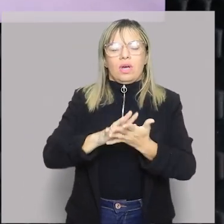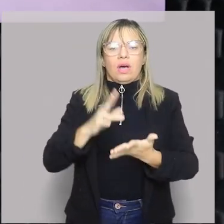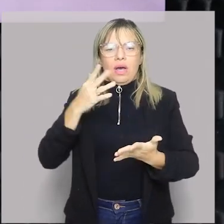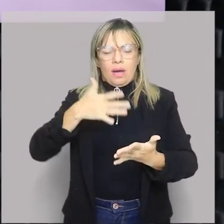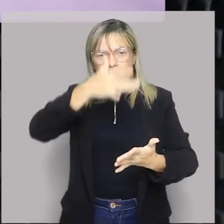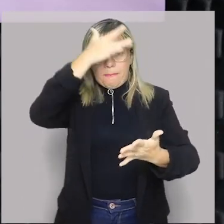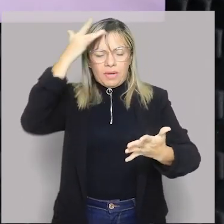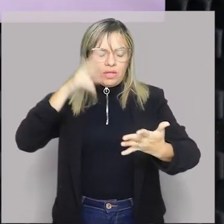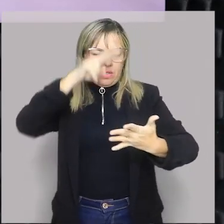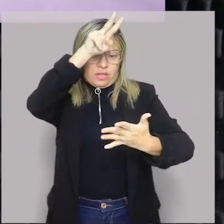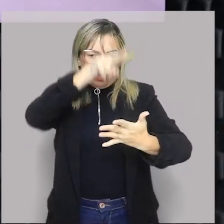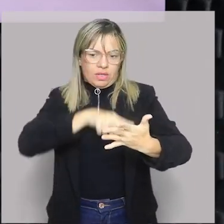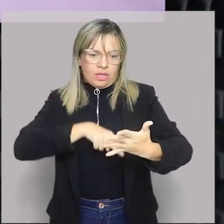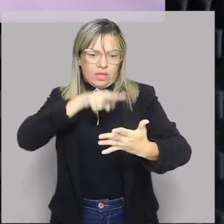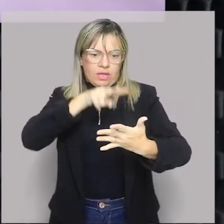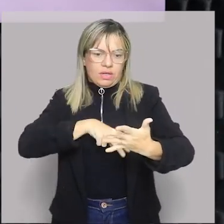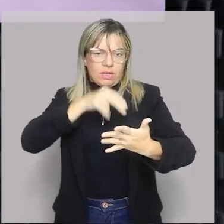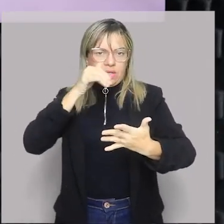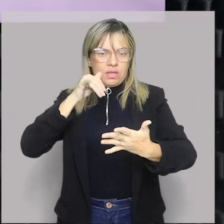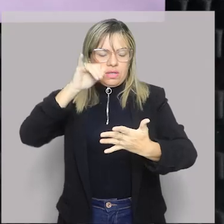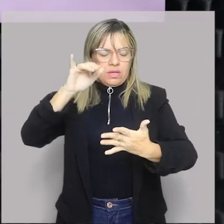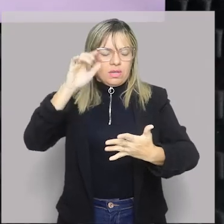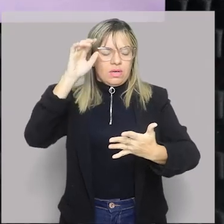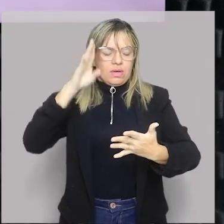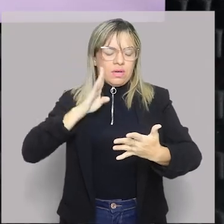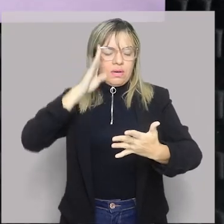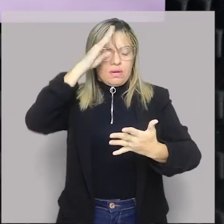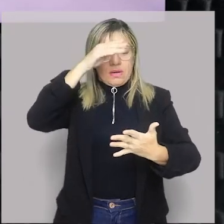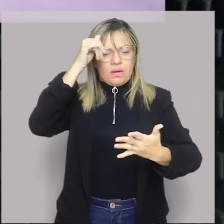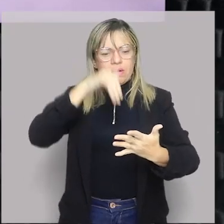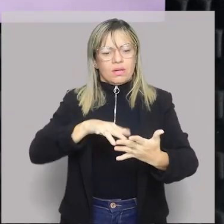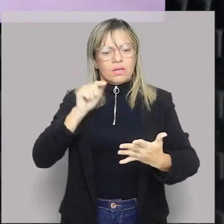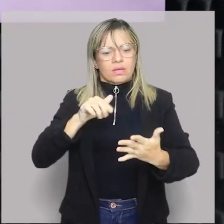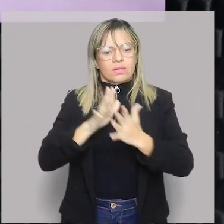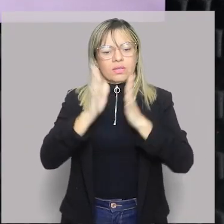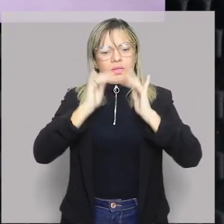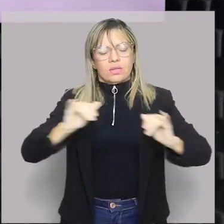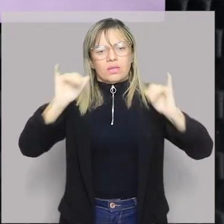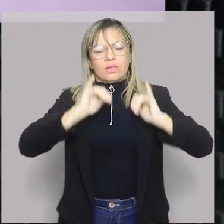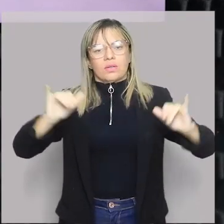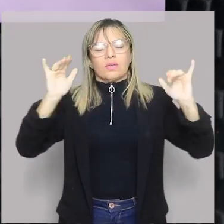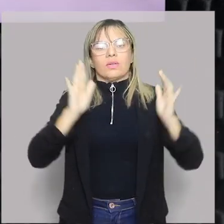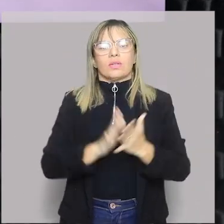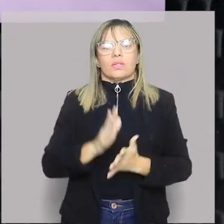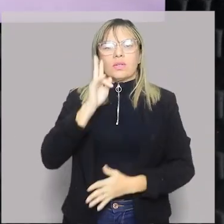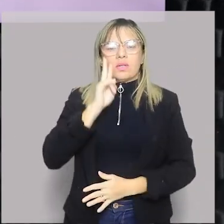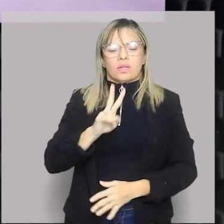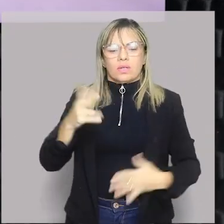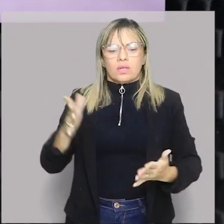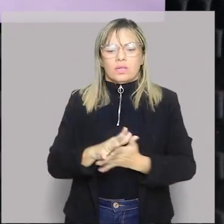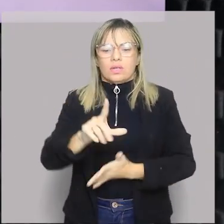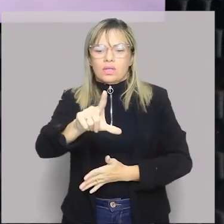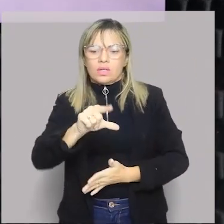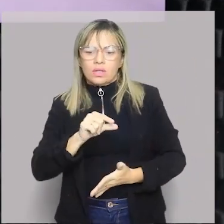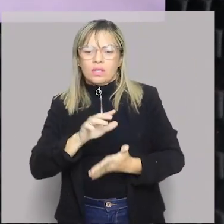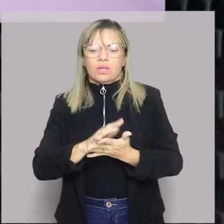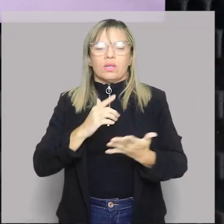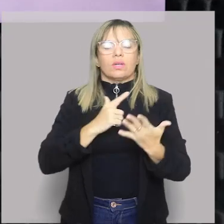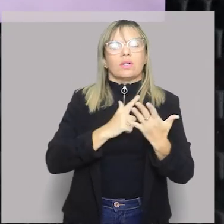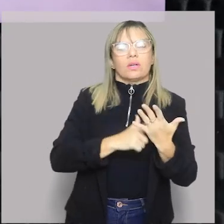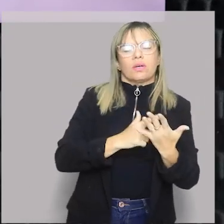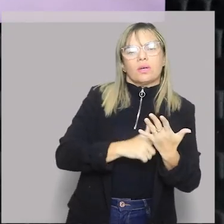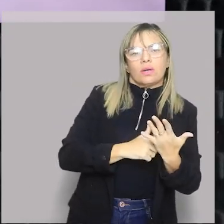leitor as principais informações sobre a obra. Quando você vai escolher um livro, quando você vai